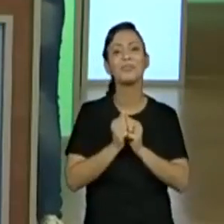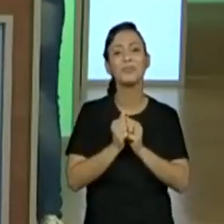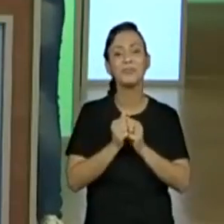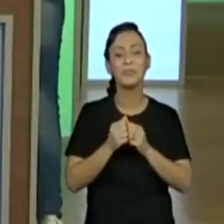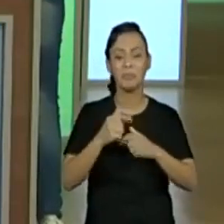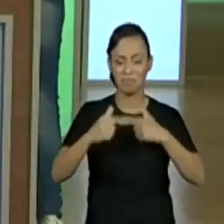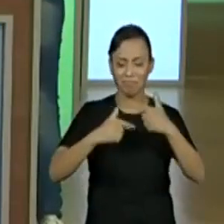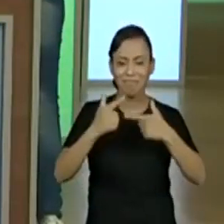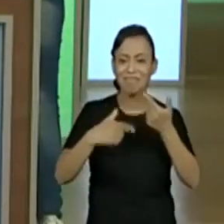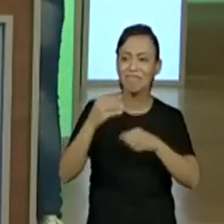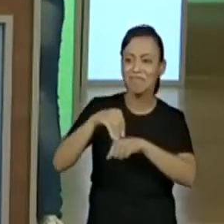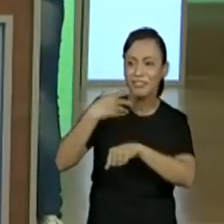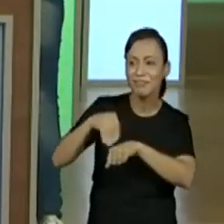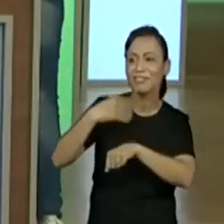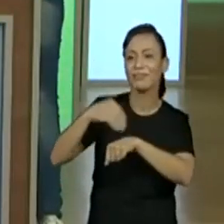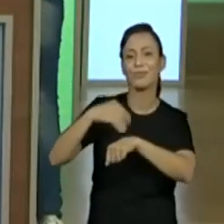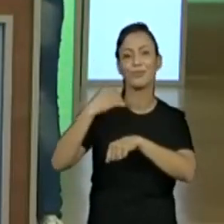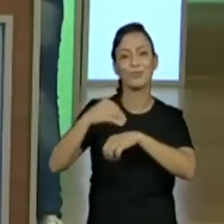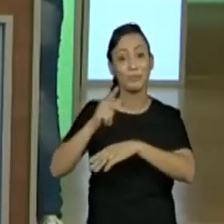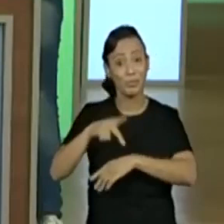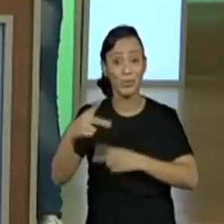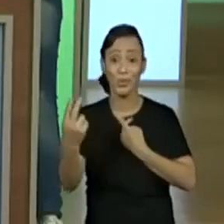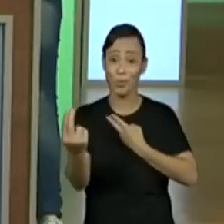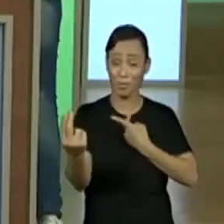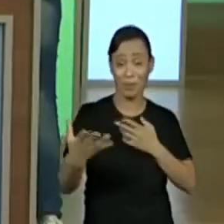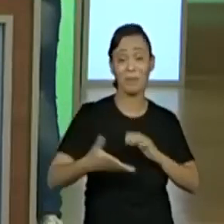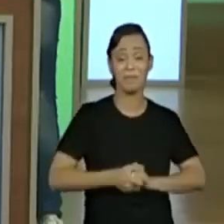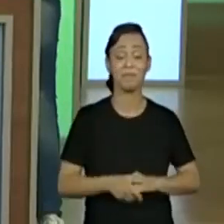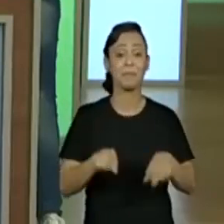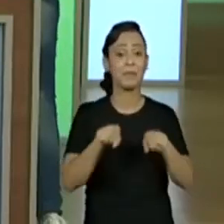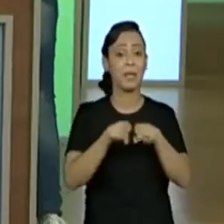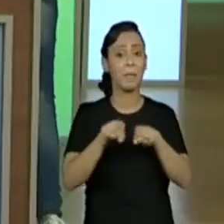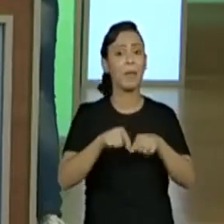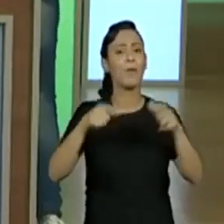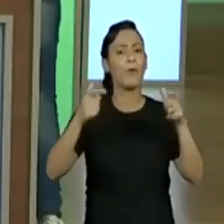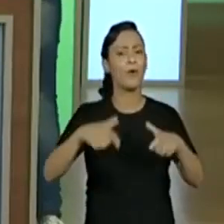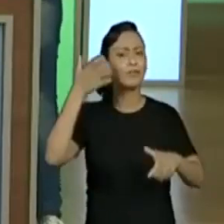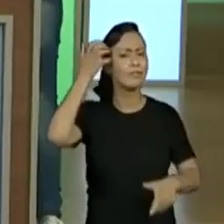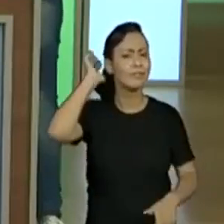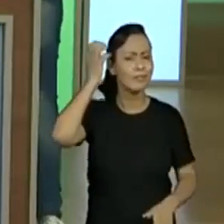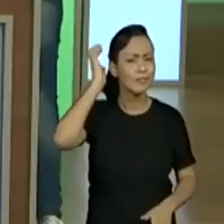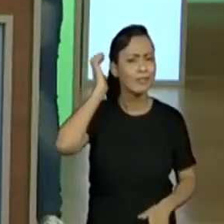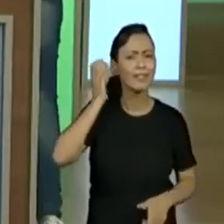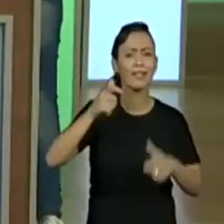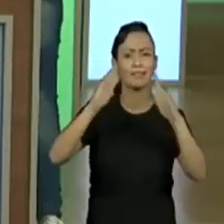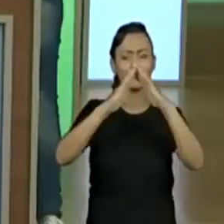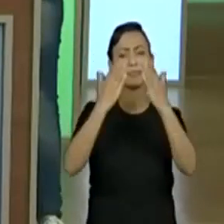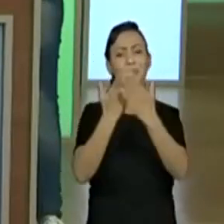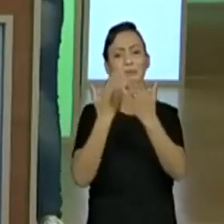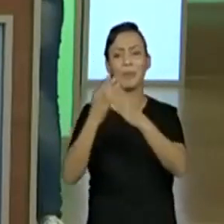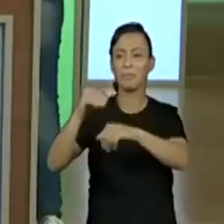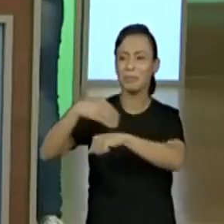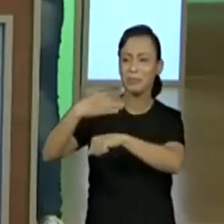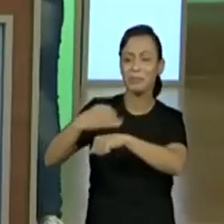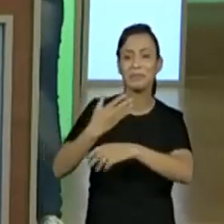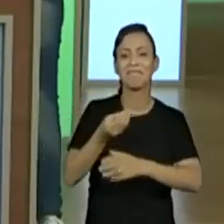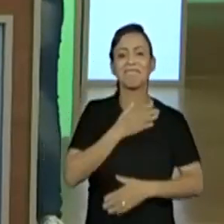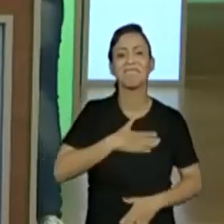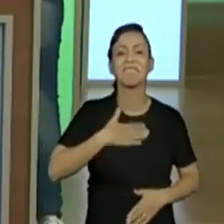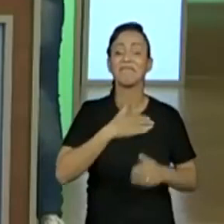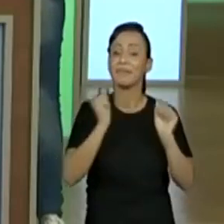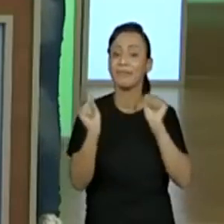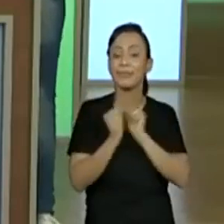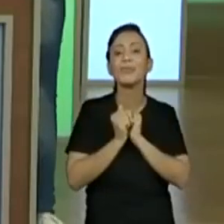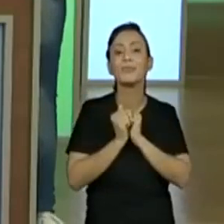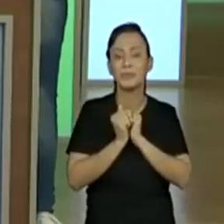Os professores aí da Escola Luiz Martins, de Santo André, também conosco. É um prazer tê-los aqui. Uma boa aula para todos